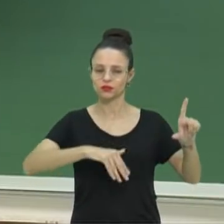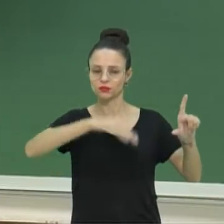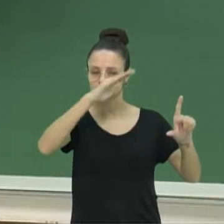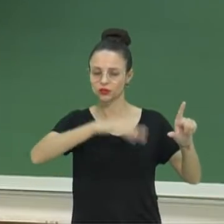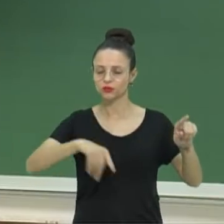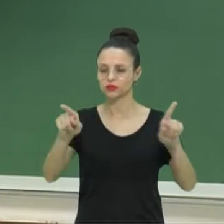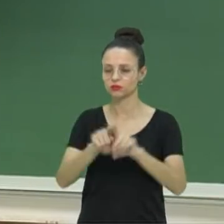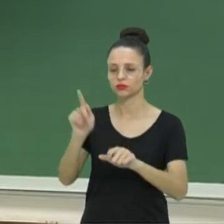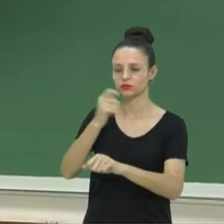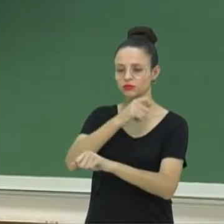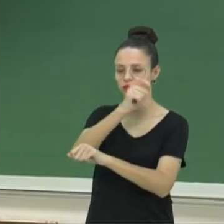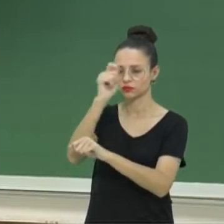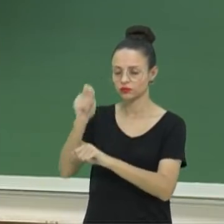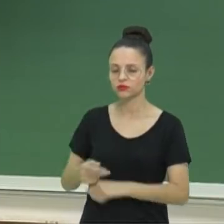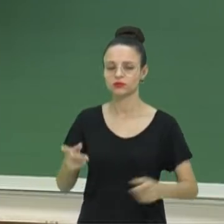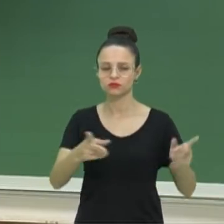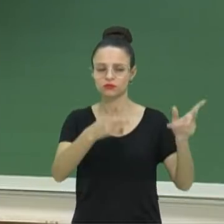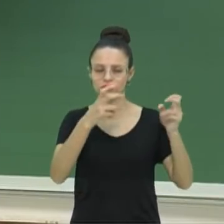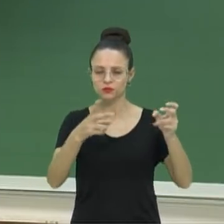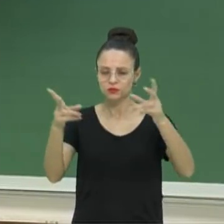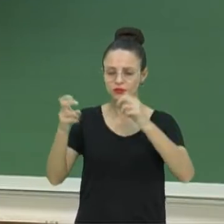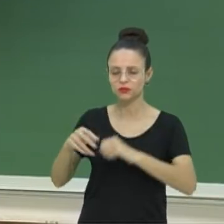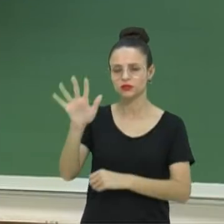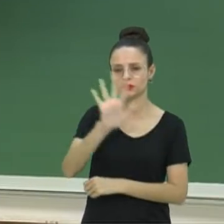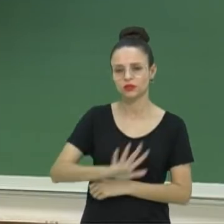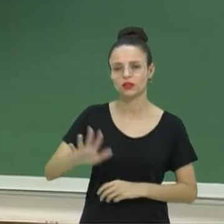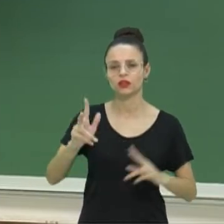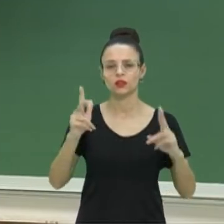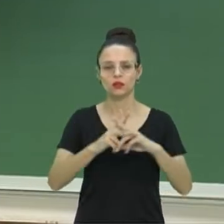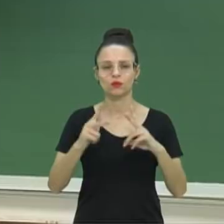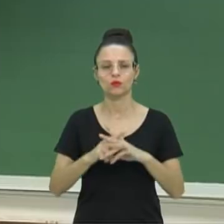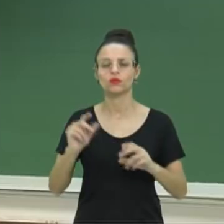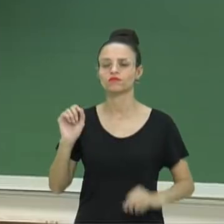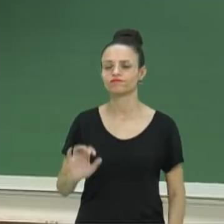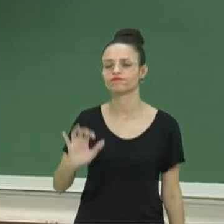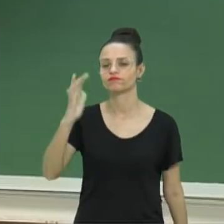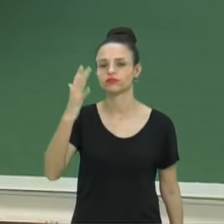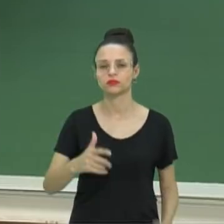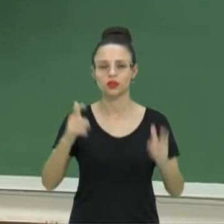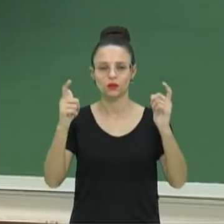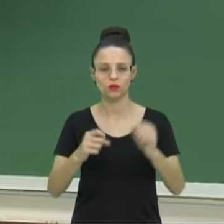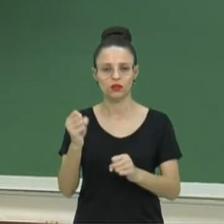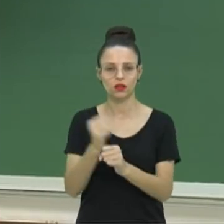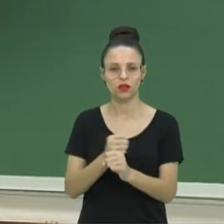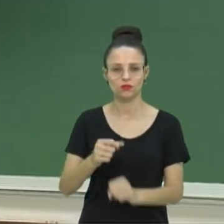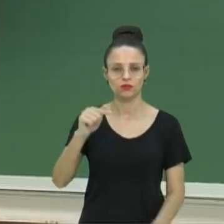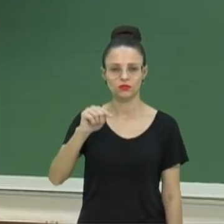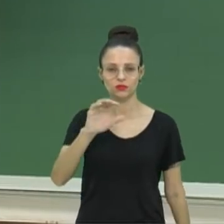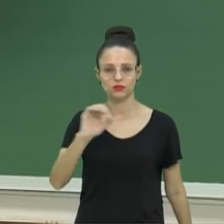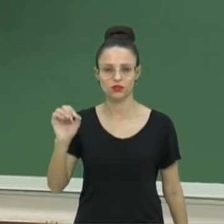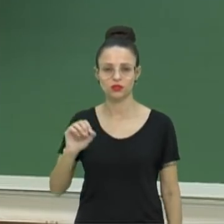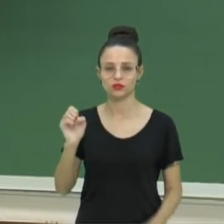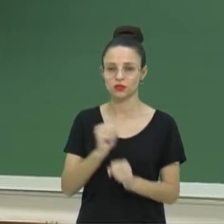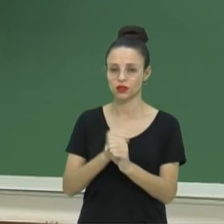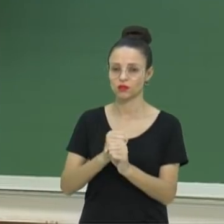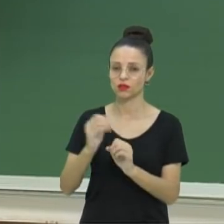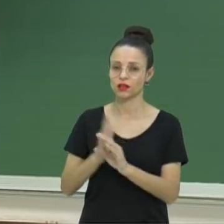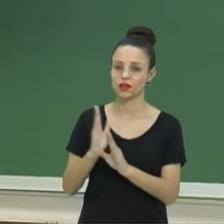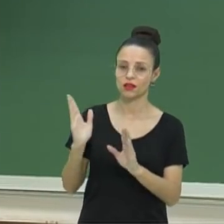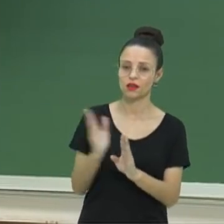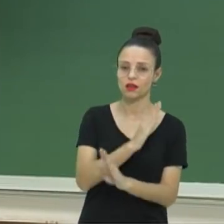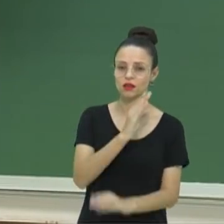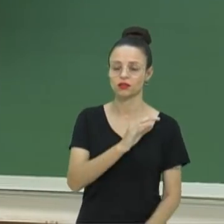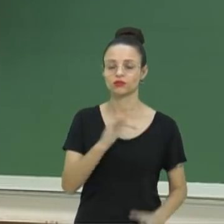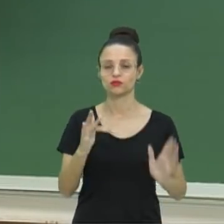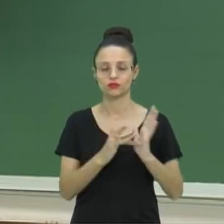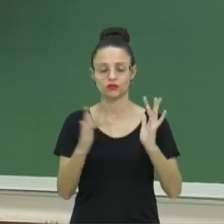conseguir precisar que a estreia das lutas aconteceu em 700 anos antes de Cristo. E nessa competição, através de